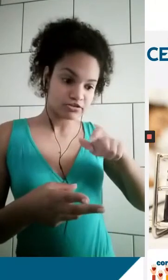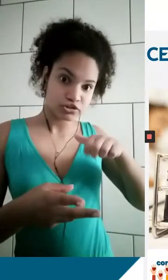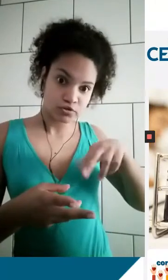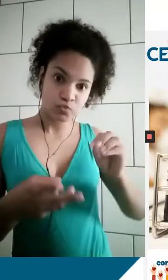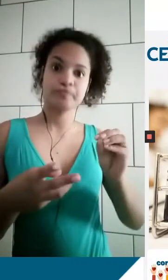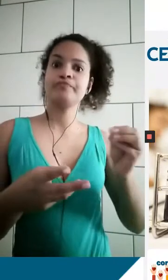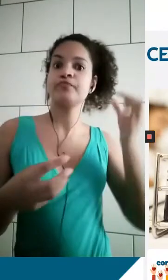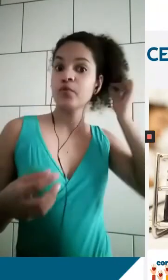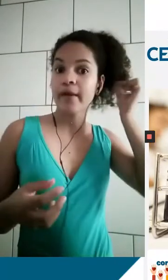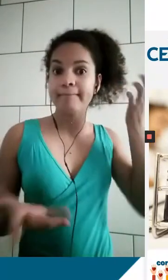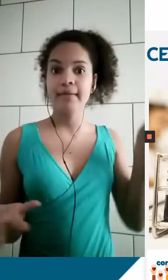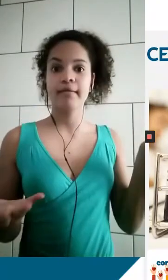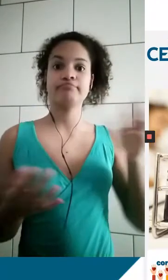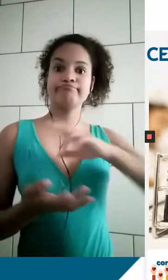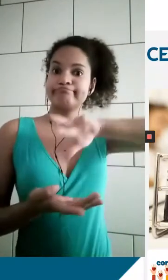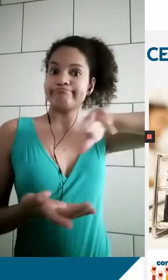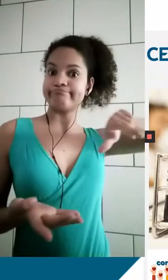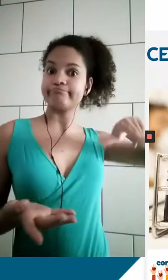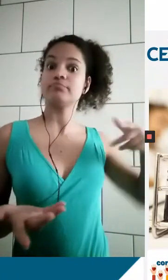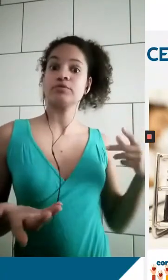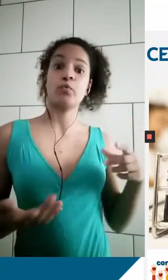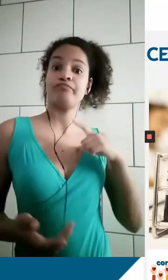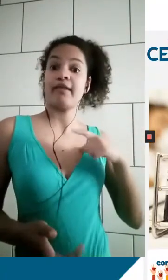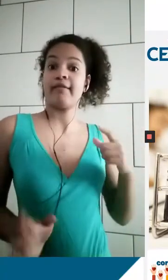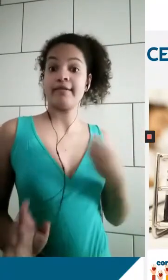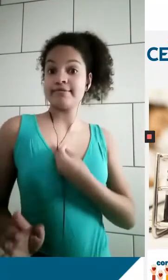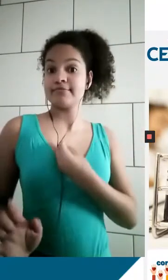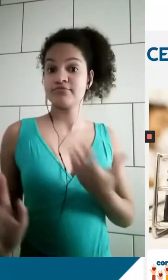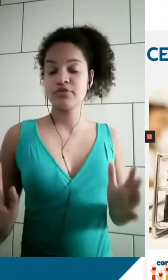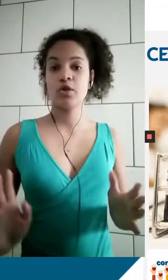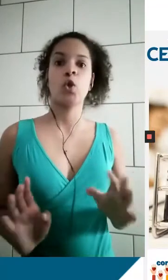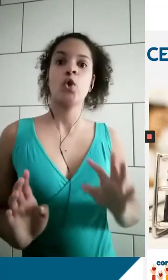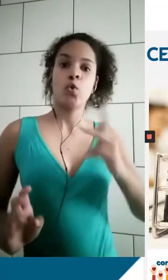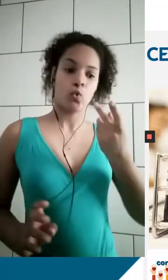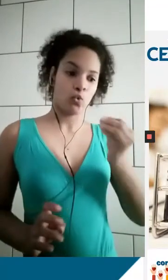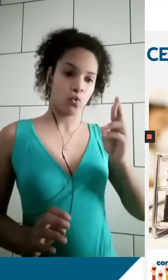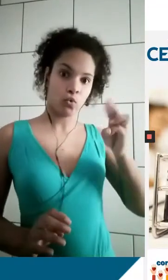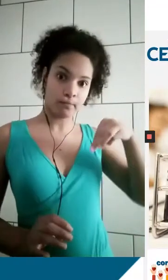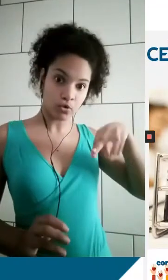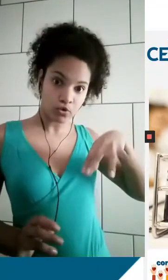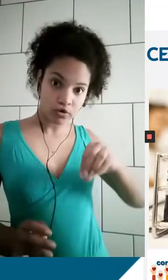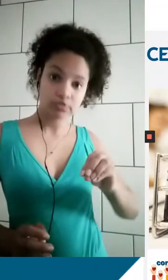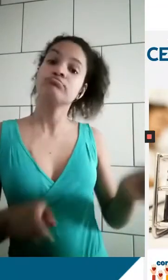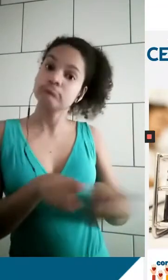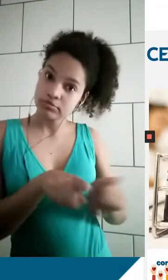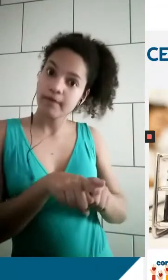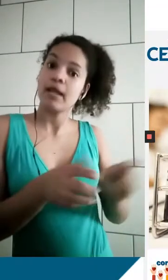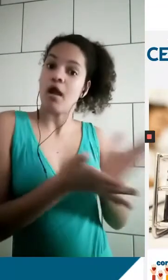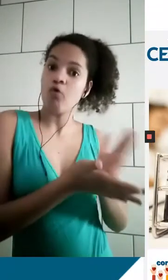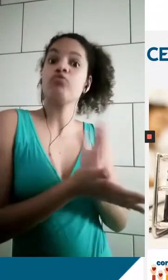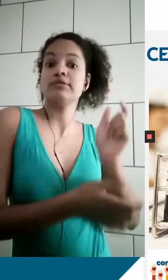estão distribuídas em todo o nosso corpo, desempenhando uma série de funções. Os hormônios, muitos hormônios